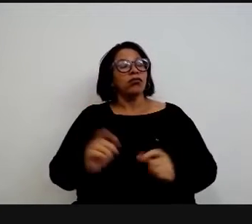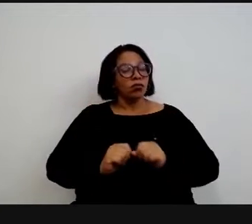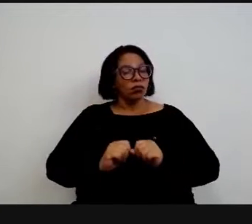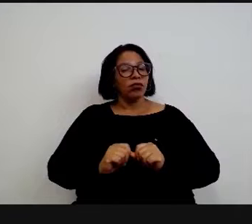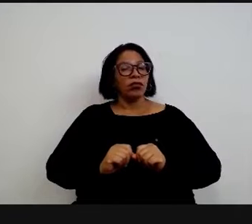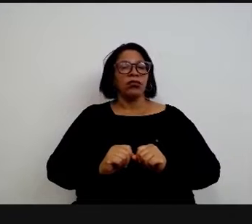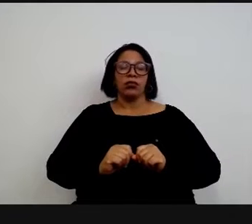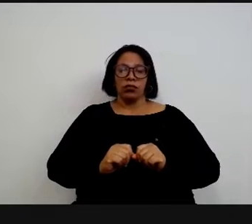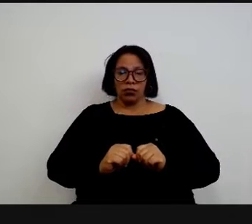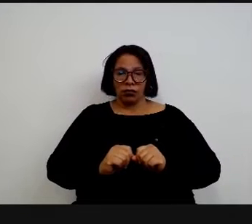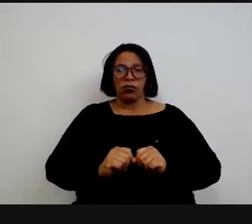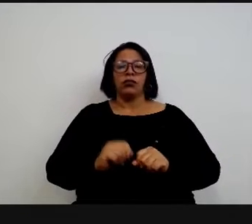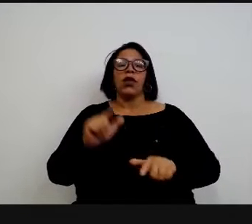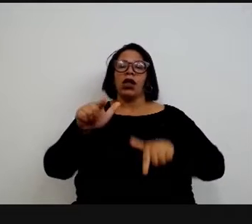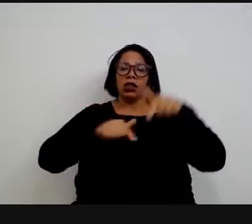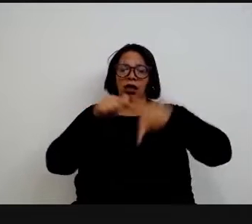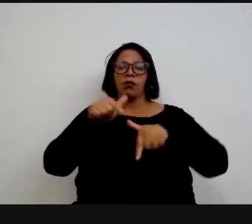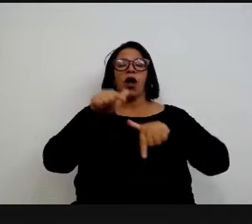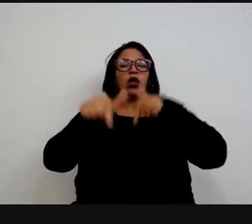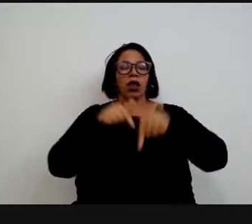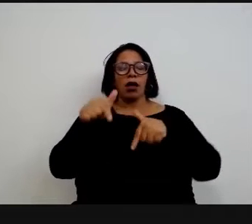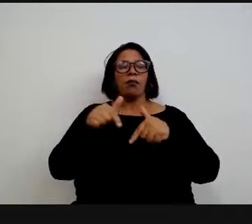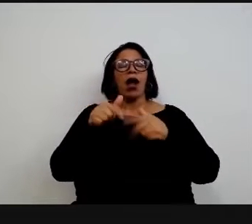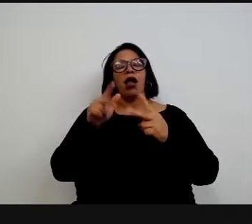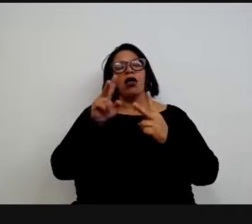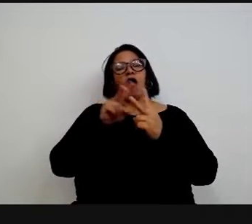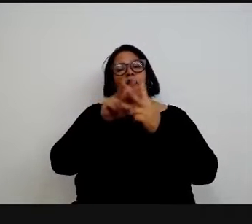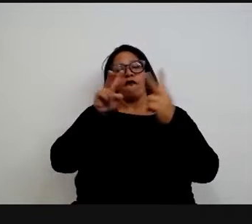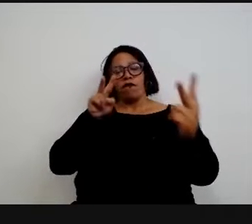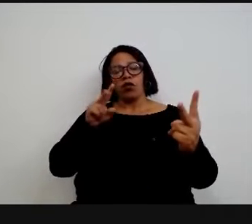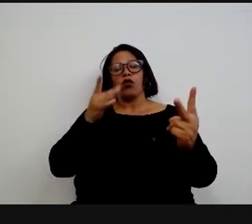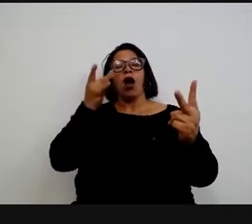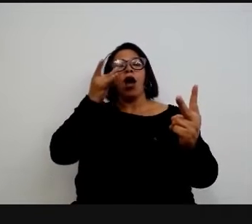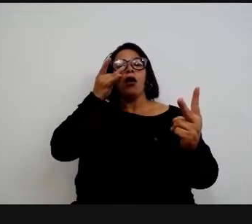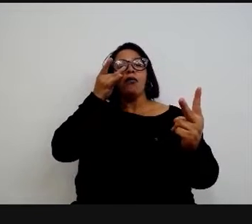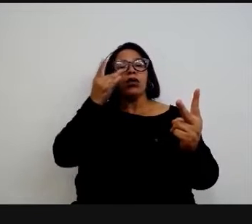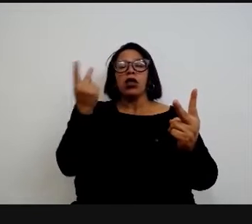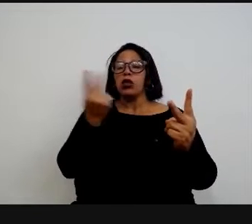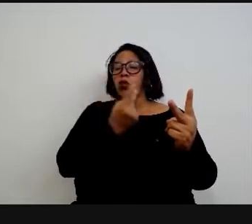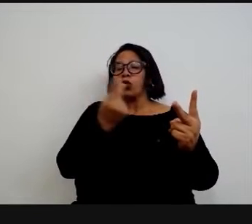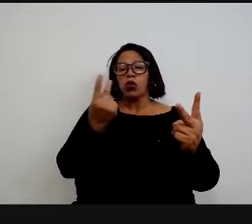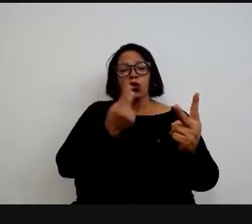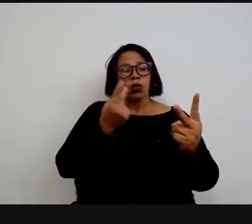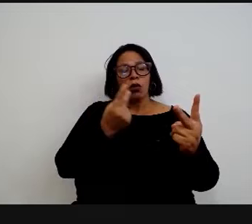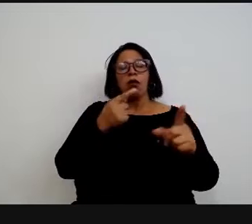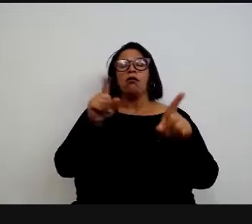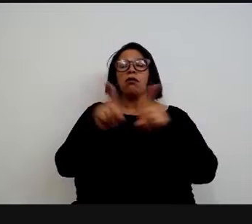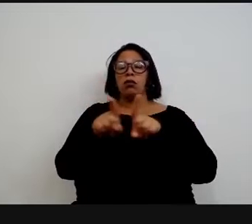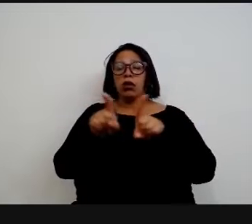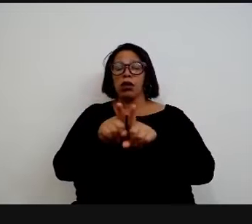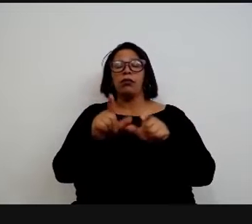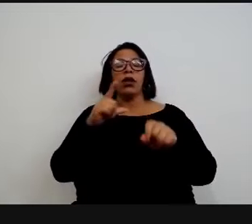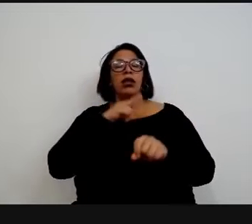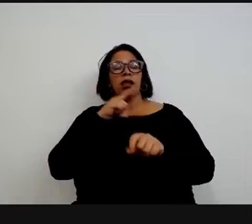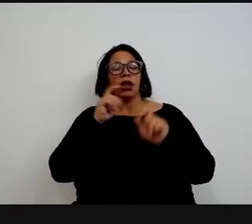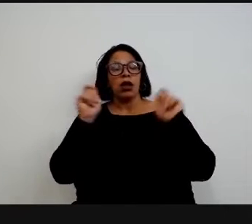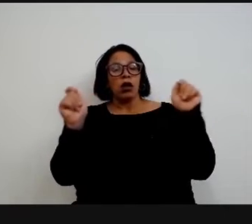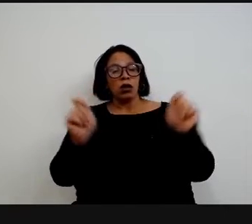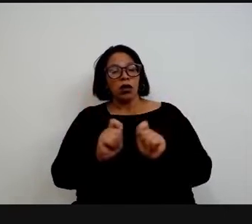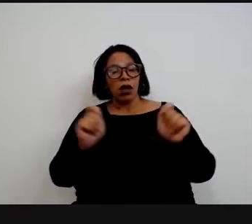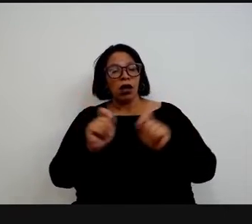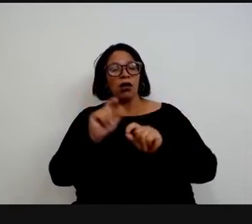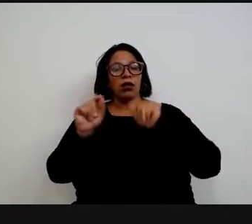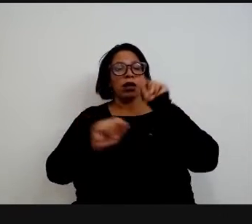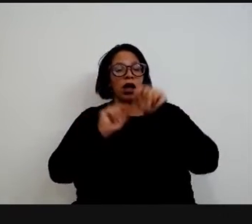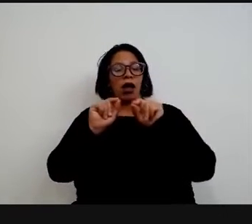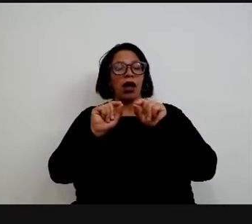que, uma vez, além das atividades assíncronas, né, que o seminário proporciona, ele traz aí a